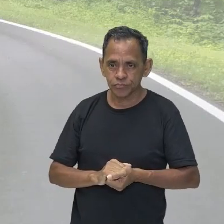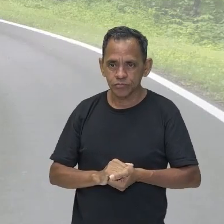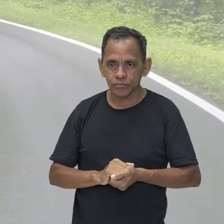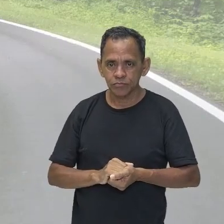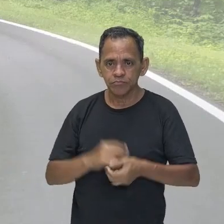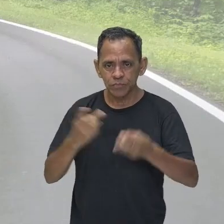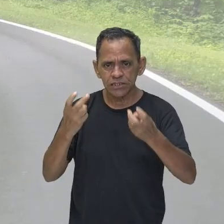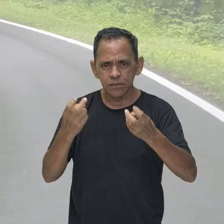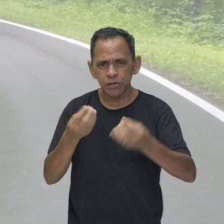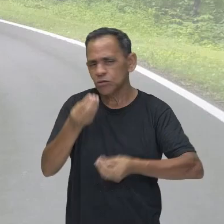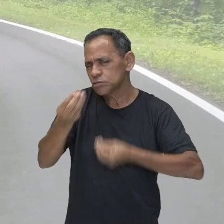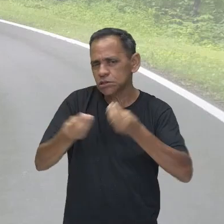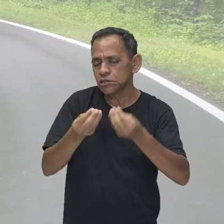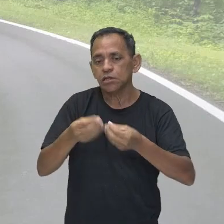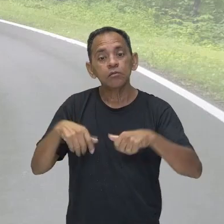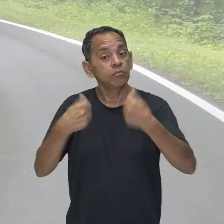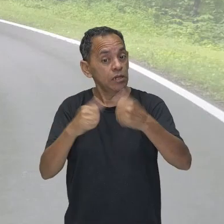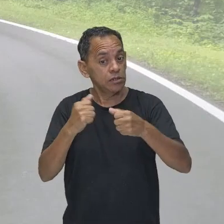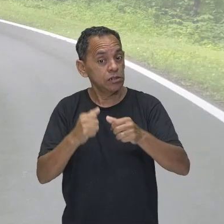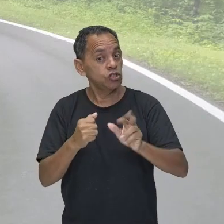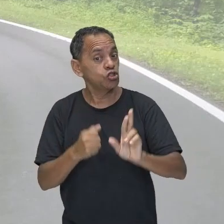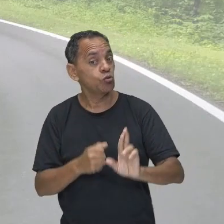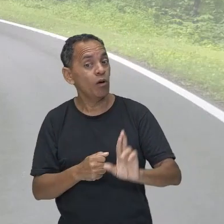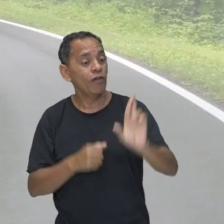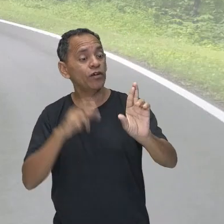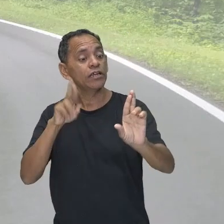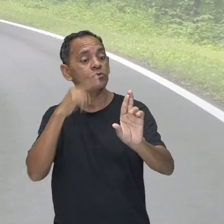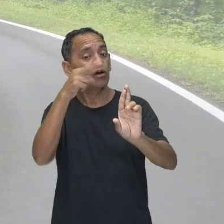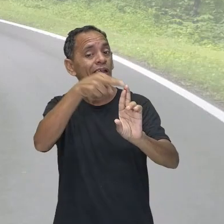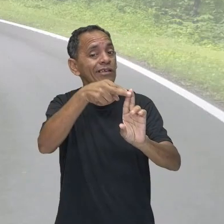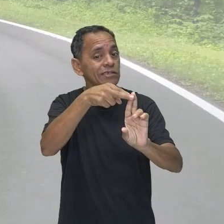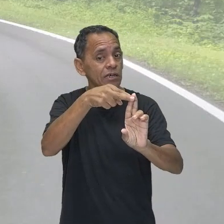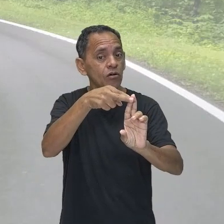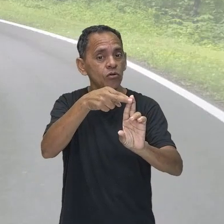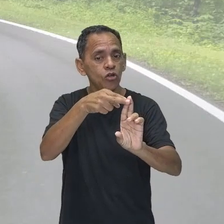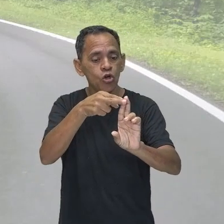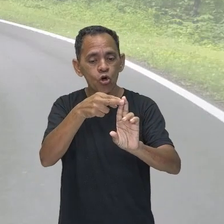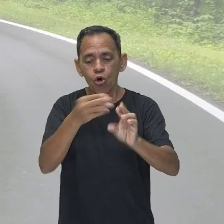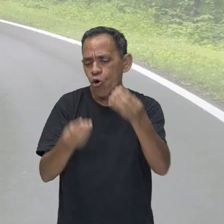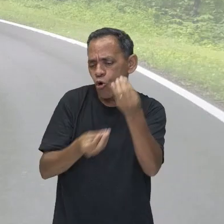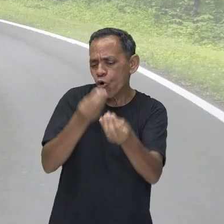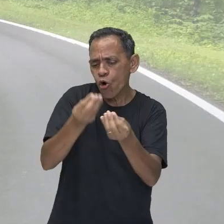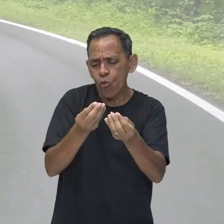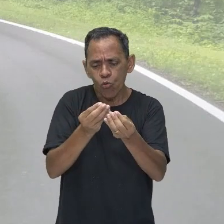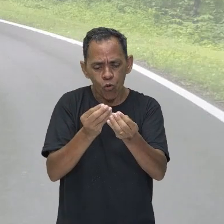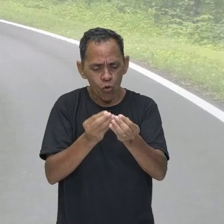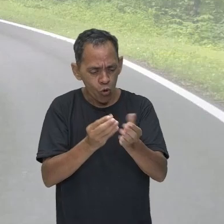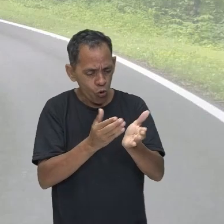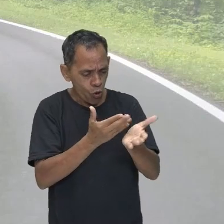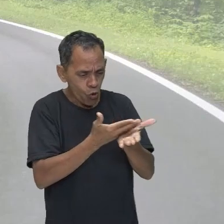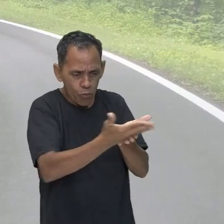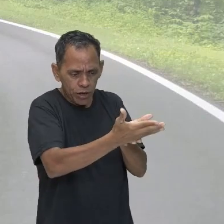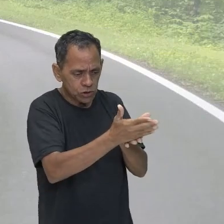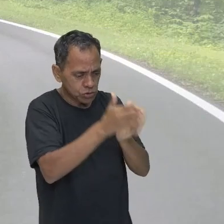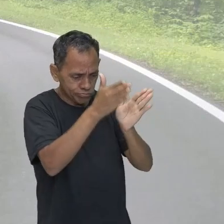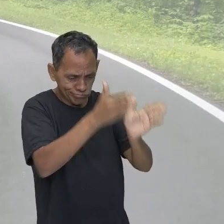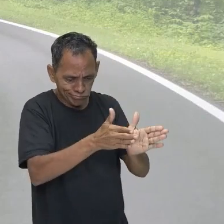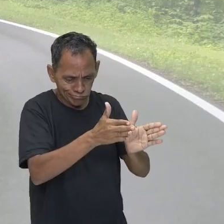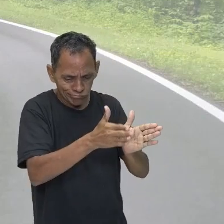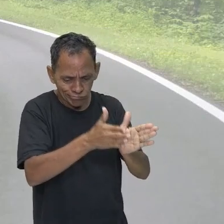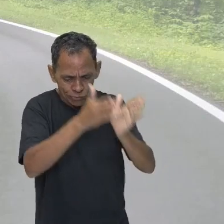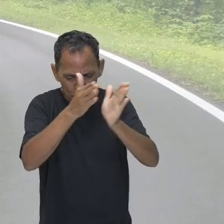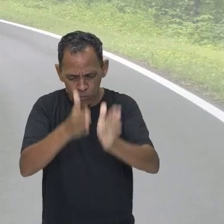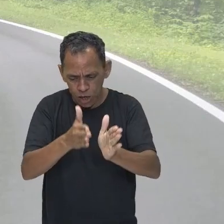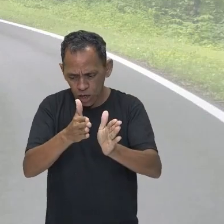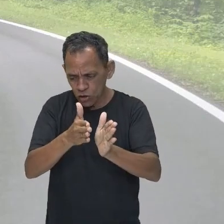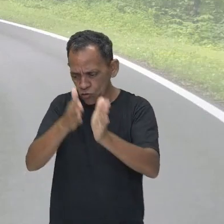de um referencial. Eu preciso saber aonde que inicia e aonde que termina. Isso quem escolhe sou eu.